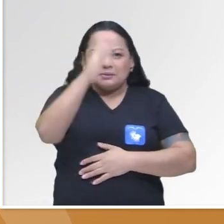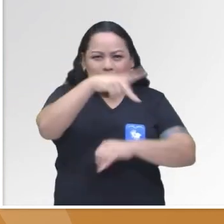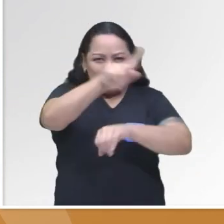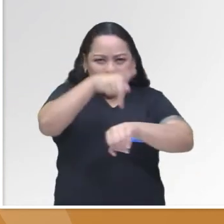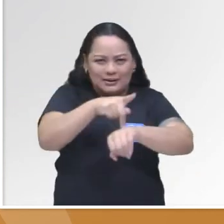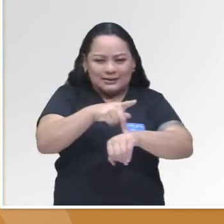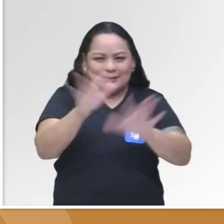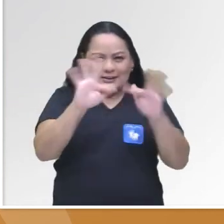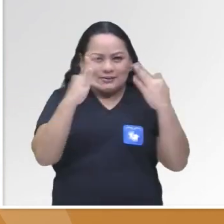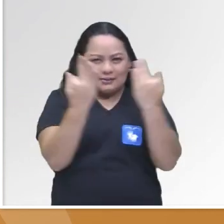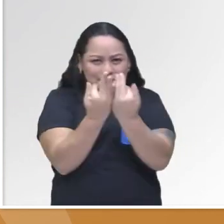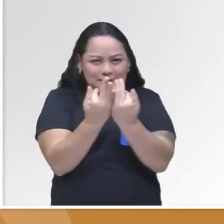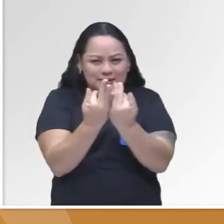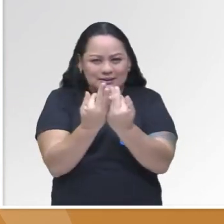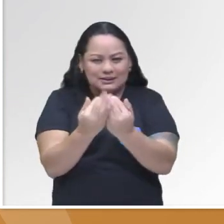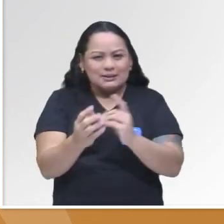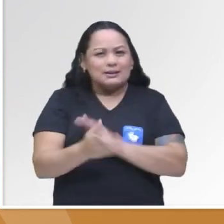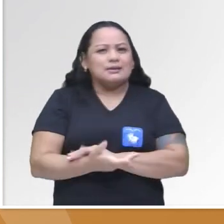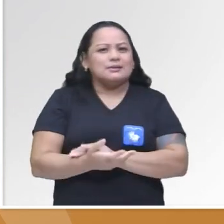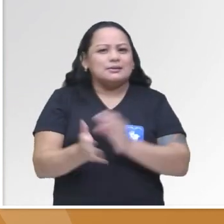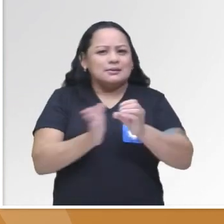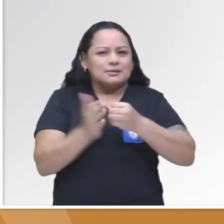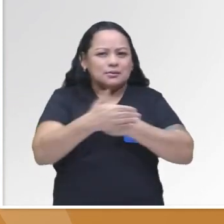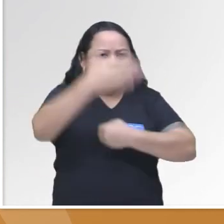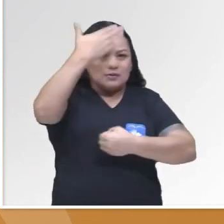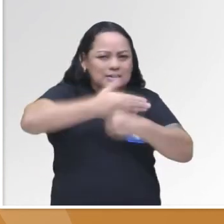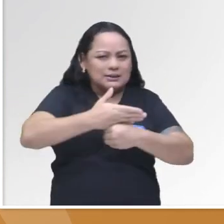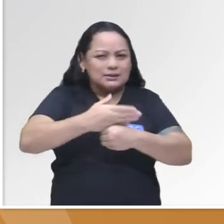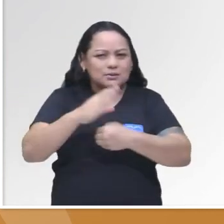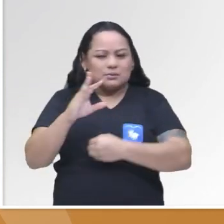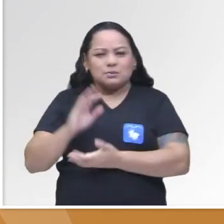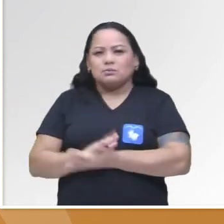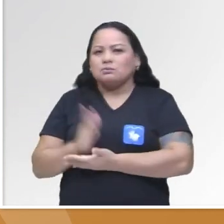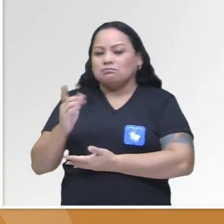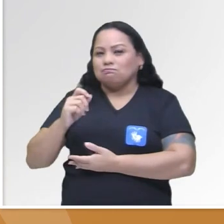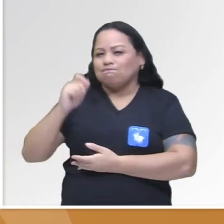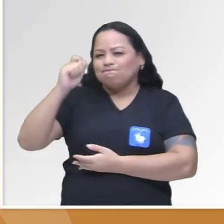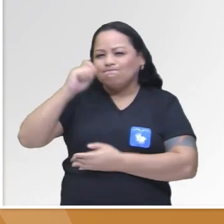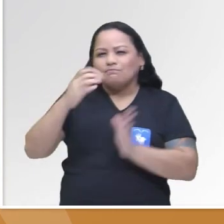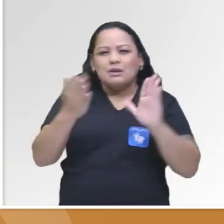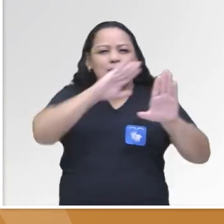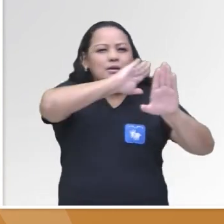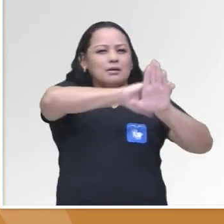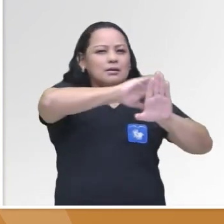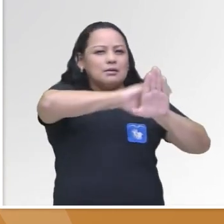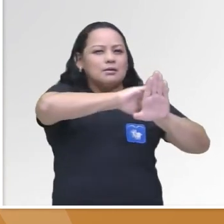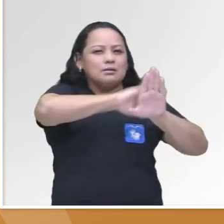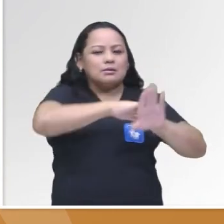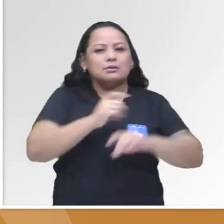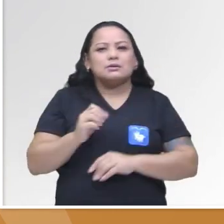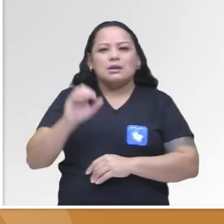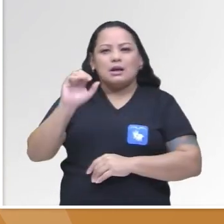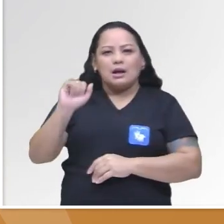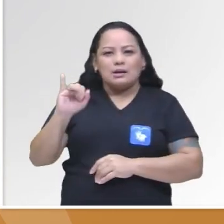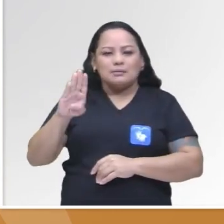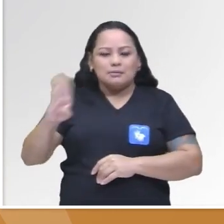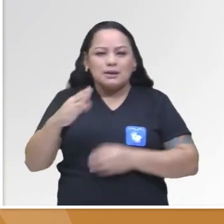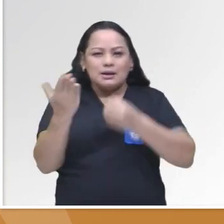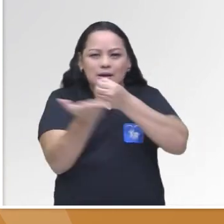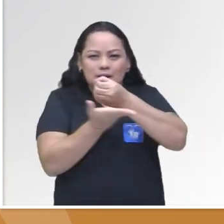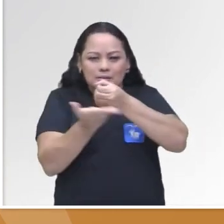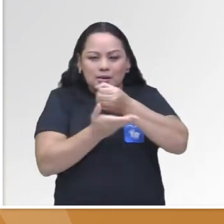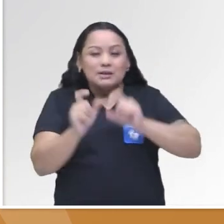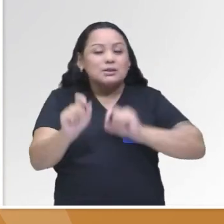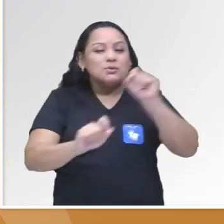estamos falando de fascismo. Então, quer dizer que as ideologias da AIB eram baseadas